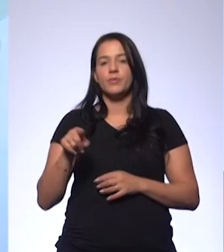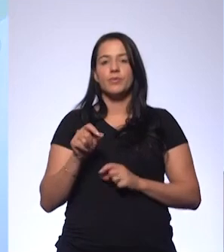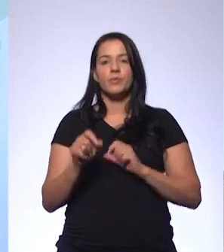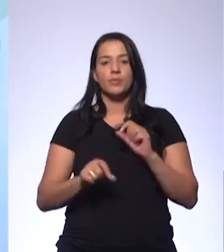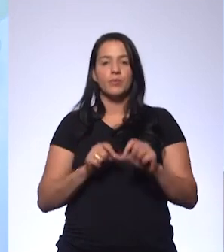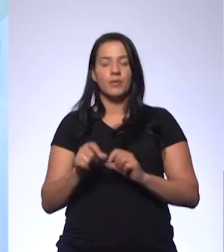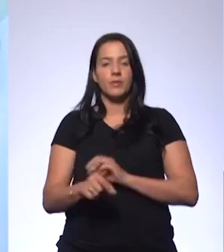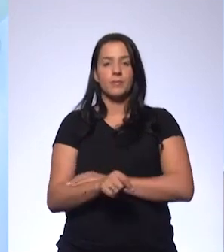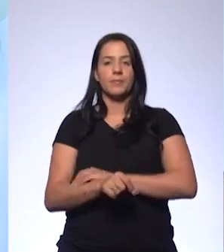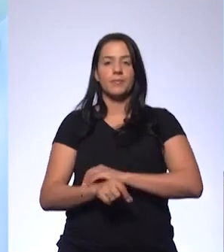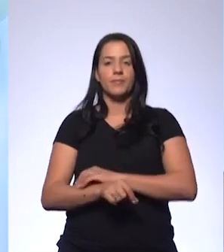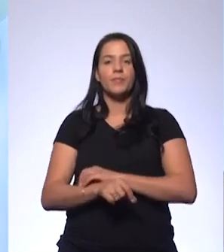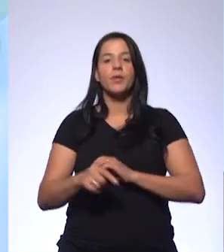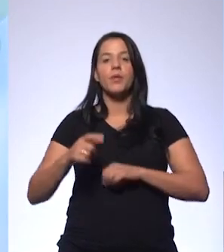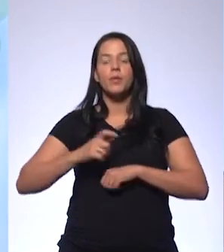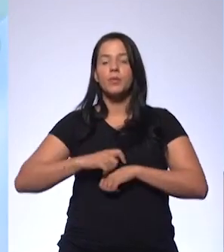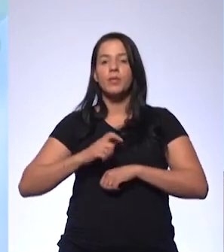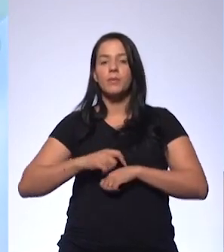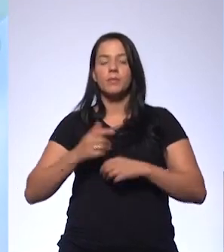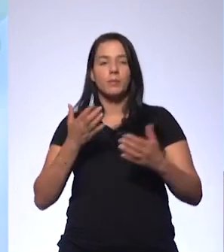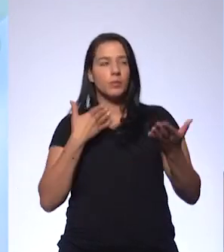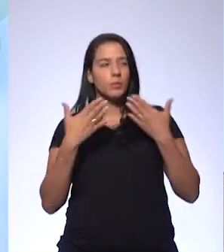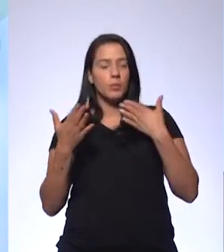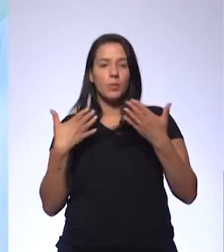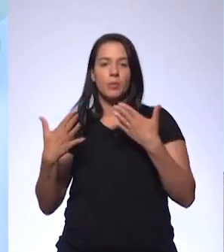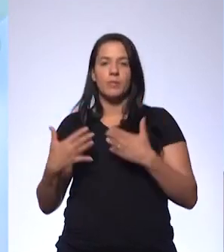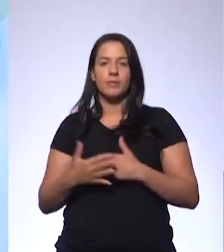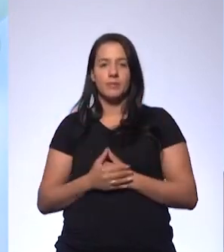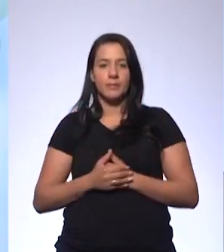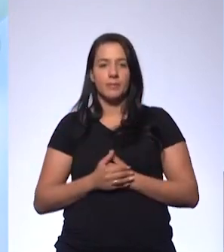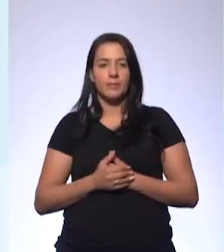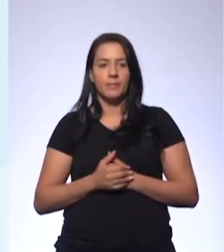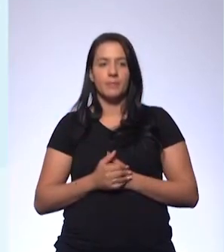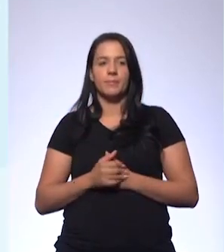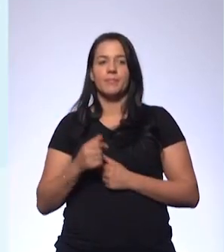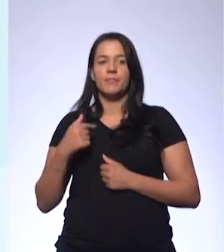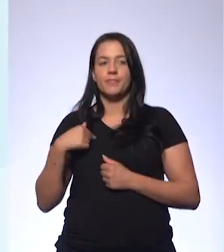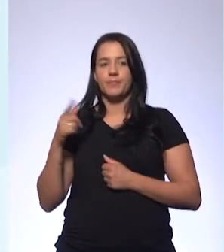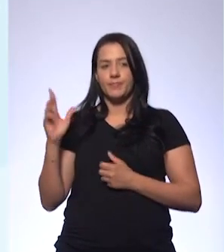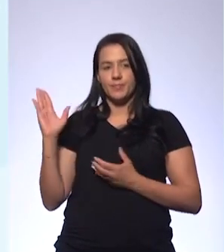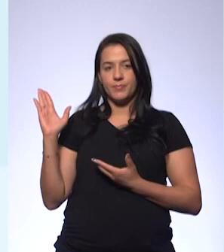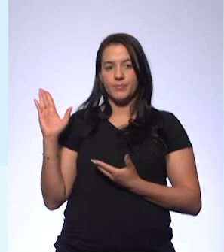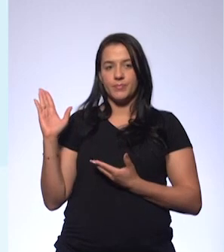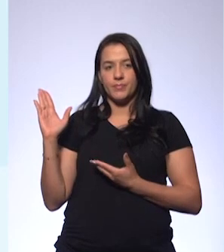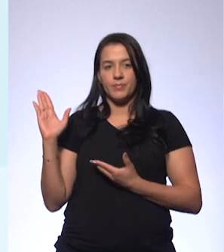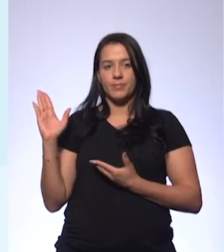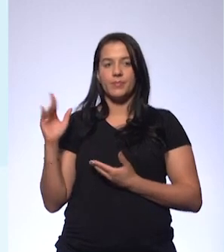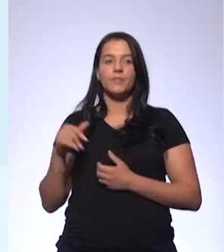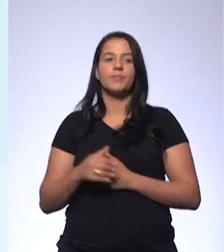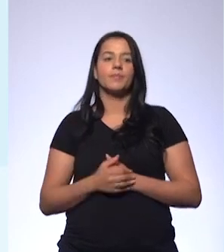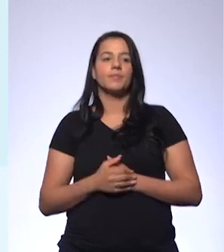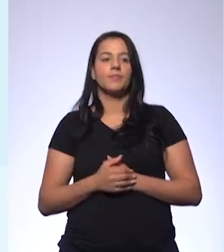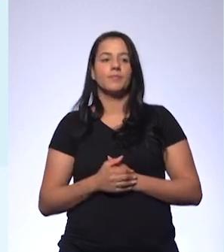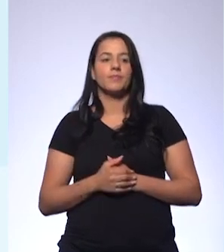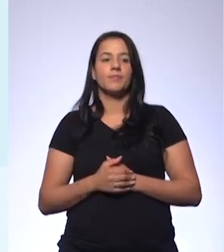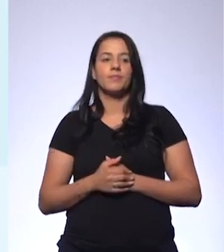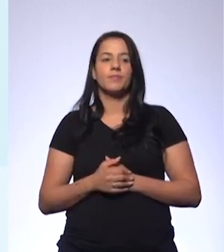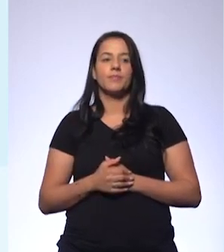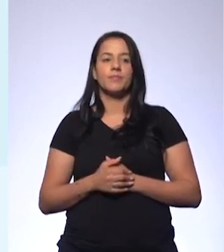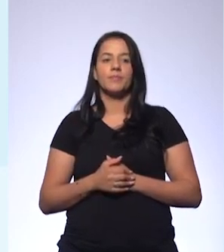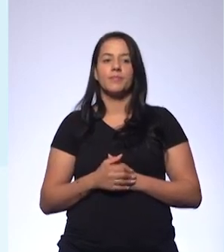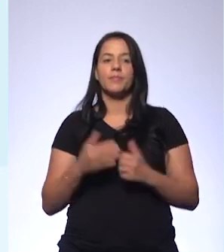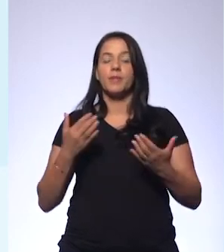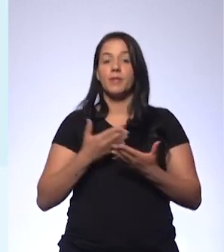vamos falar um pouquinho do que é essa questão. Então, ó, o esquema, né, um esqueminha aí para vocês, e